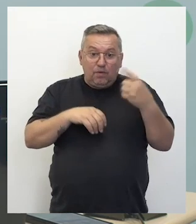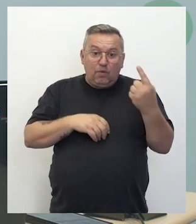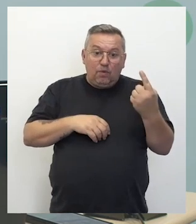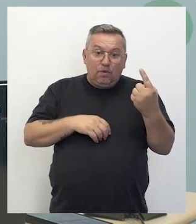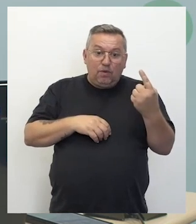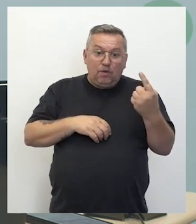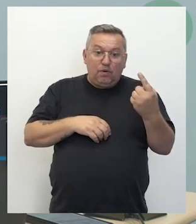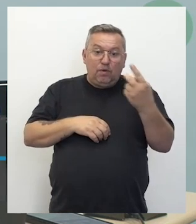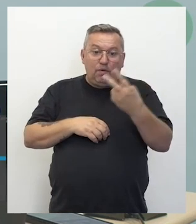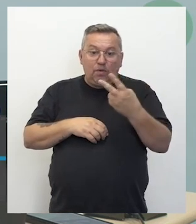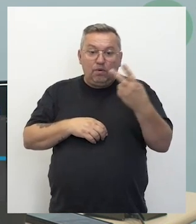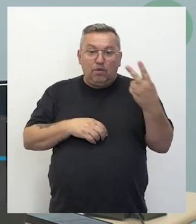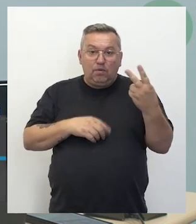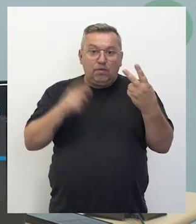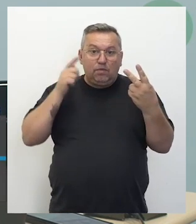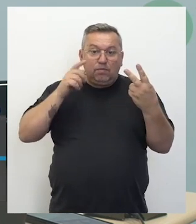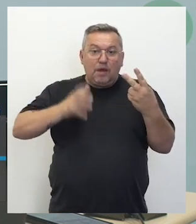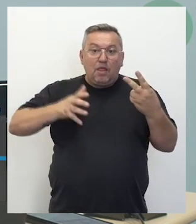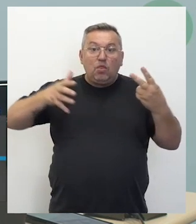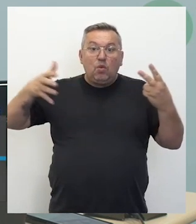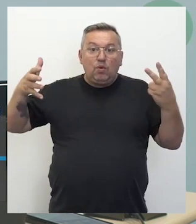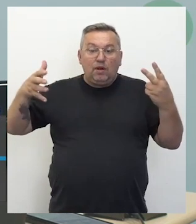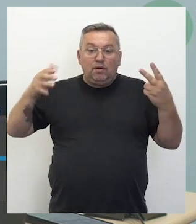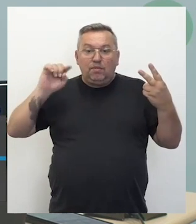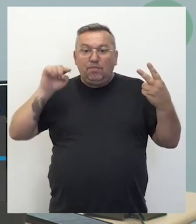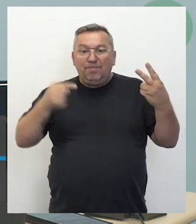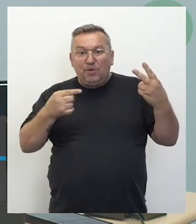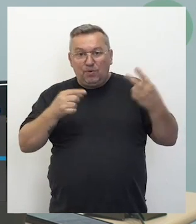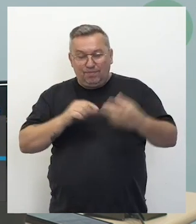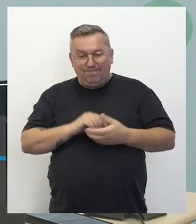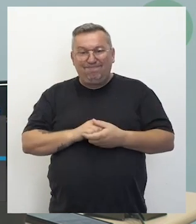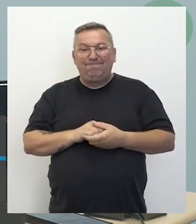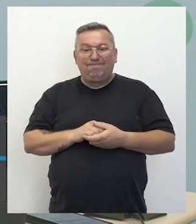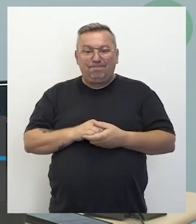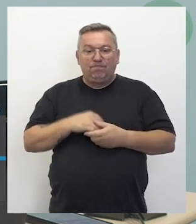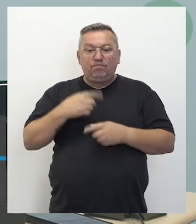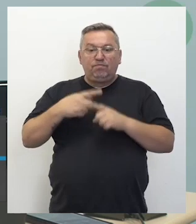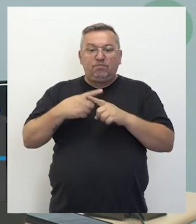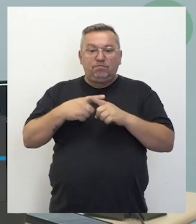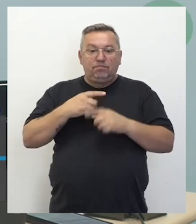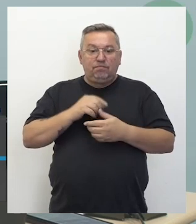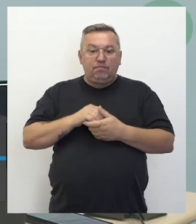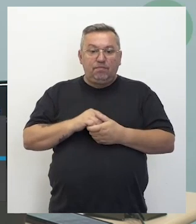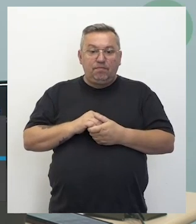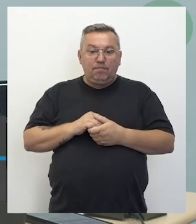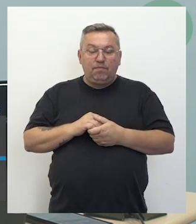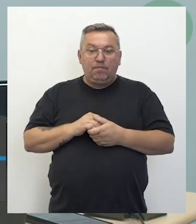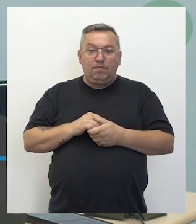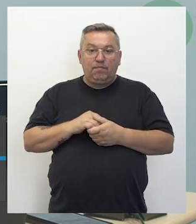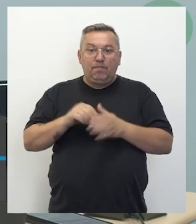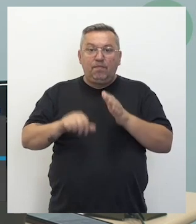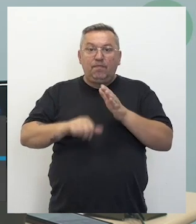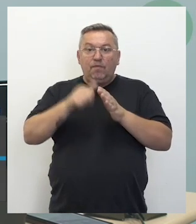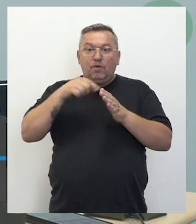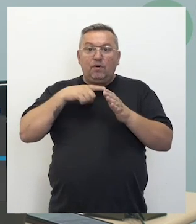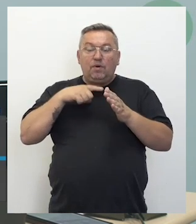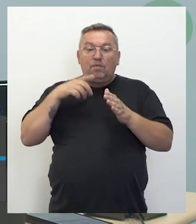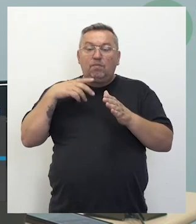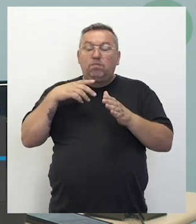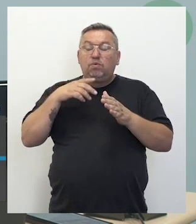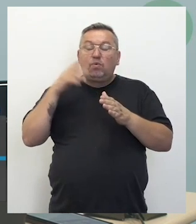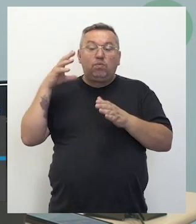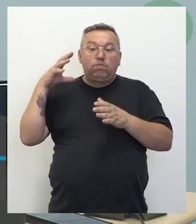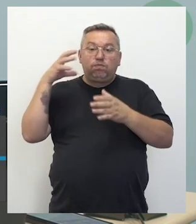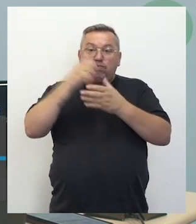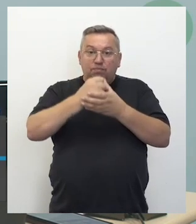e 2 tartarugas se tornarão adultas. Para cada 1000 ovos. Por quê? Porque, primeiro, eles têm muitos predadores,